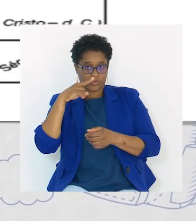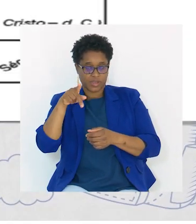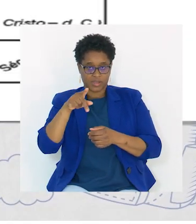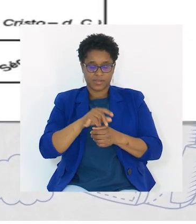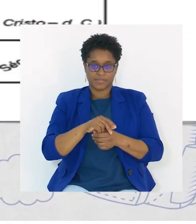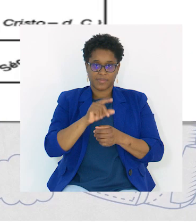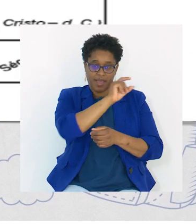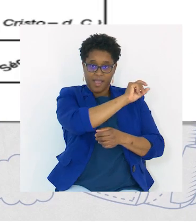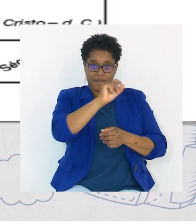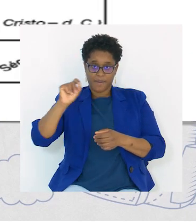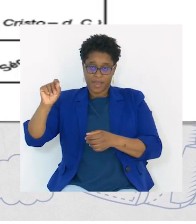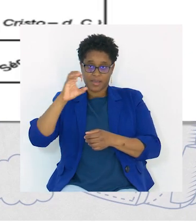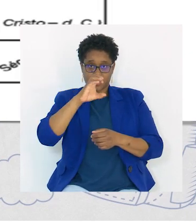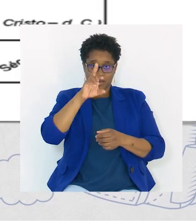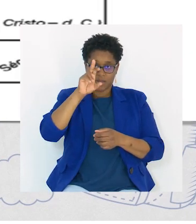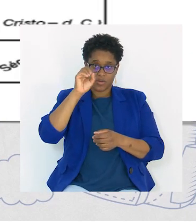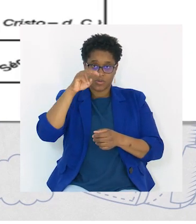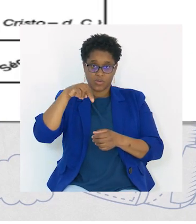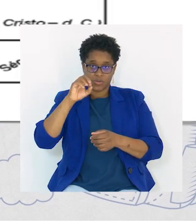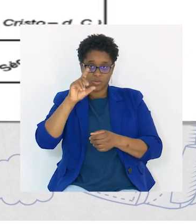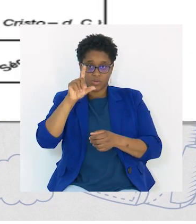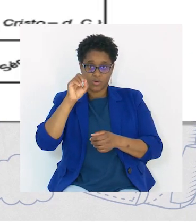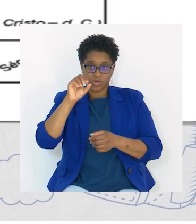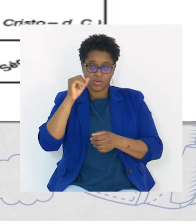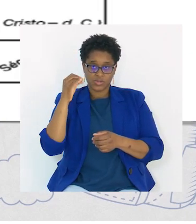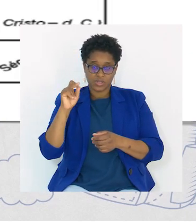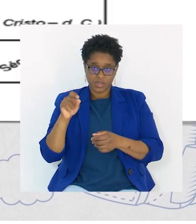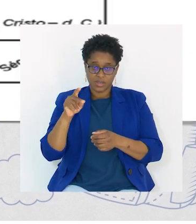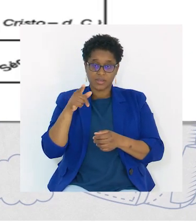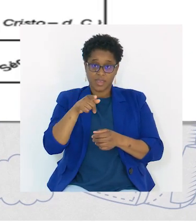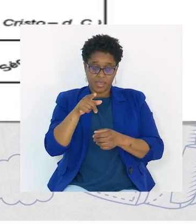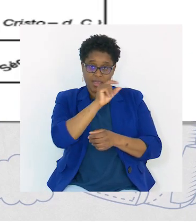a barra cronológica. Na barra cronológica,